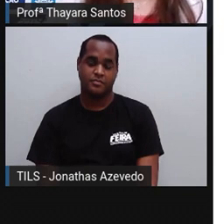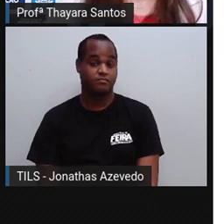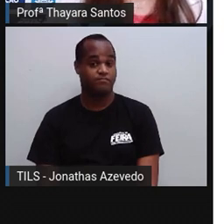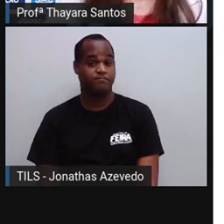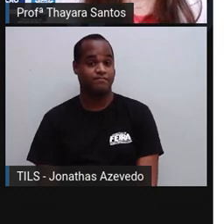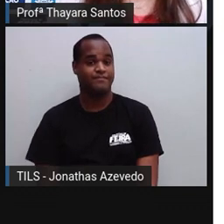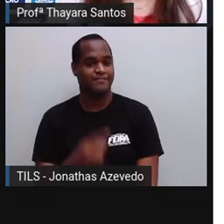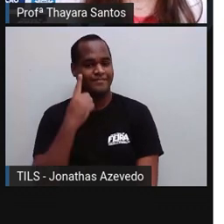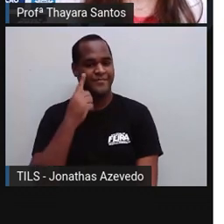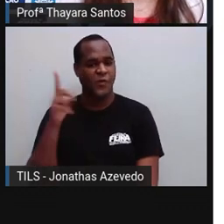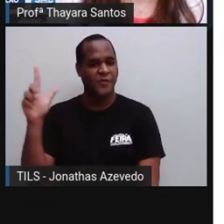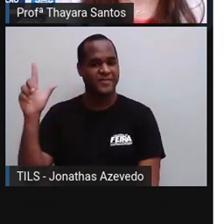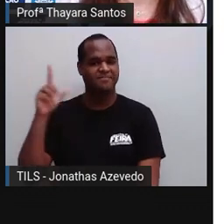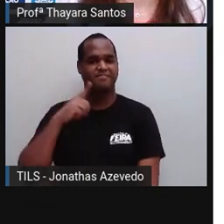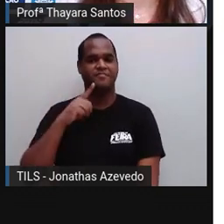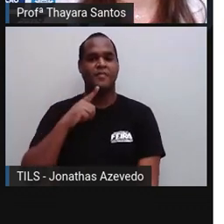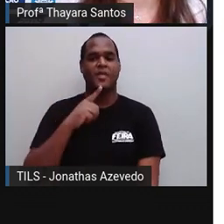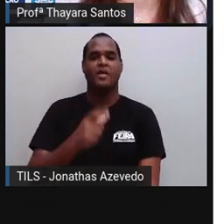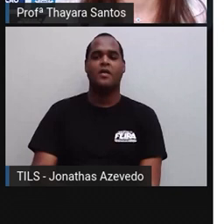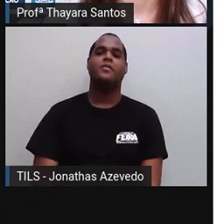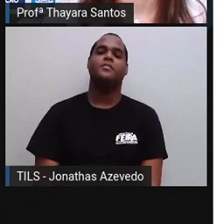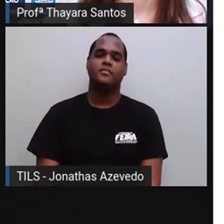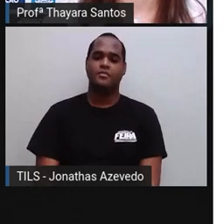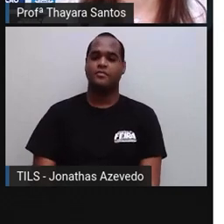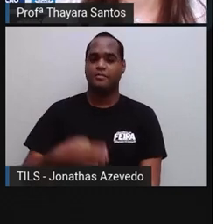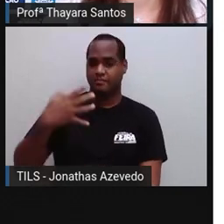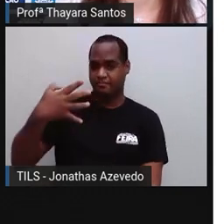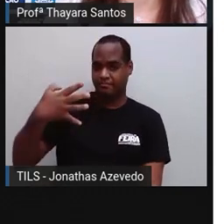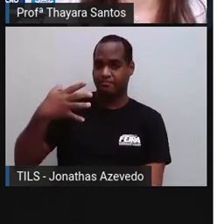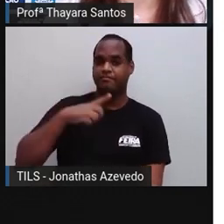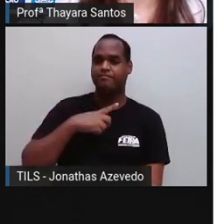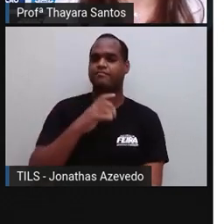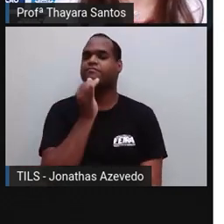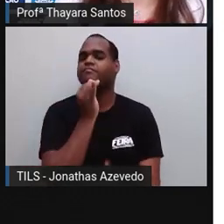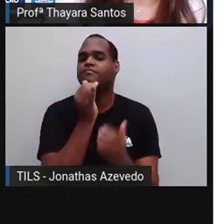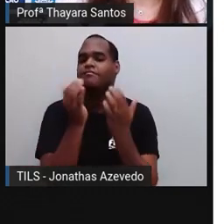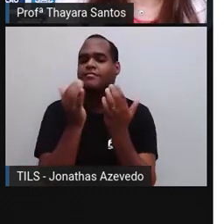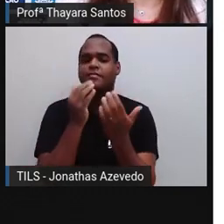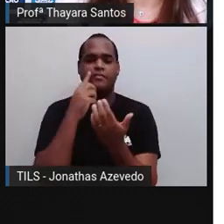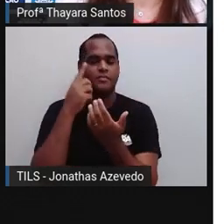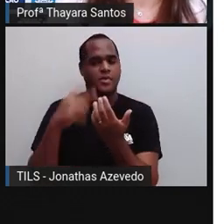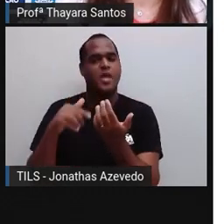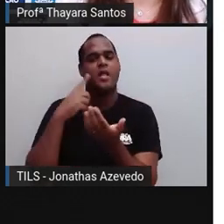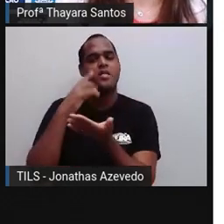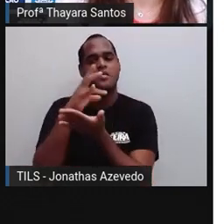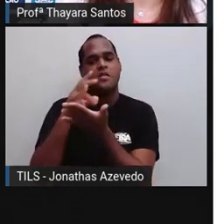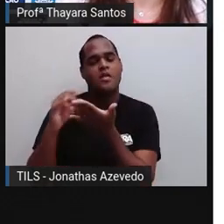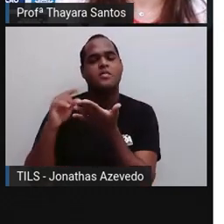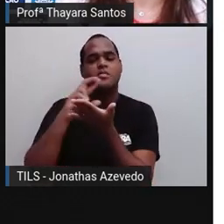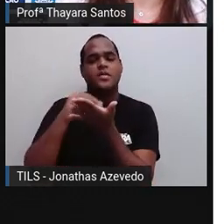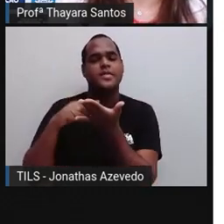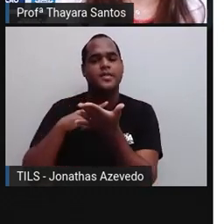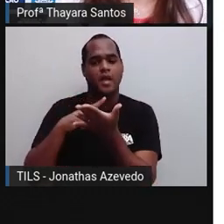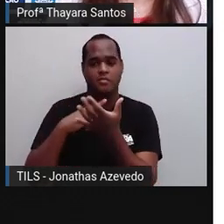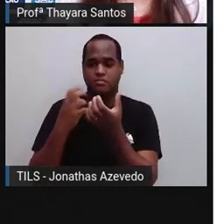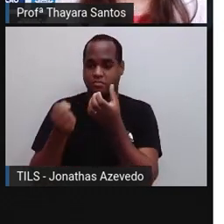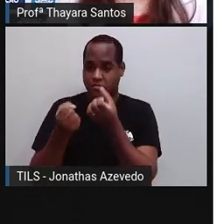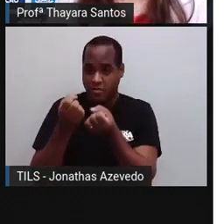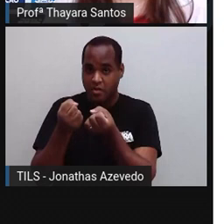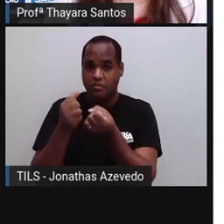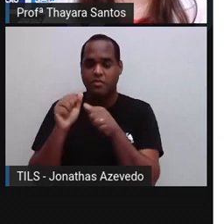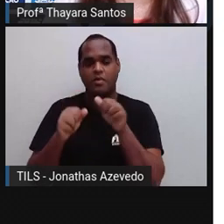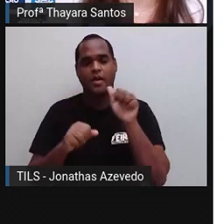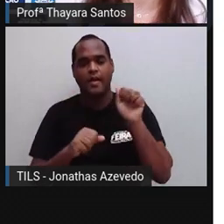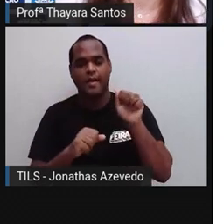Vamos agora para a próxima. Quarta. São exemplos de drogas lícitas. Lícitas, tá, gente? Letra